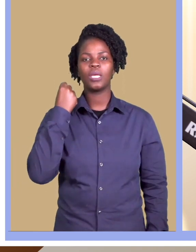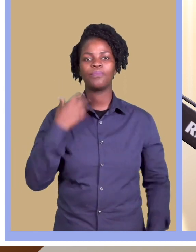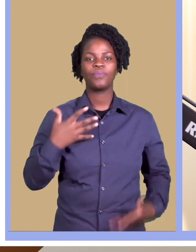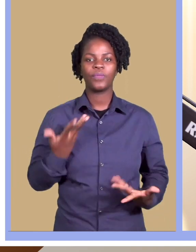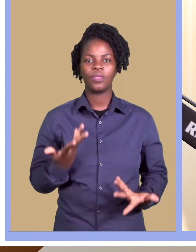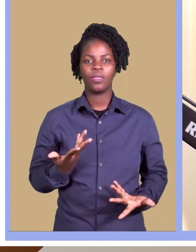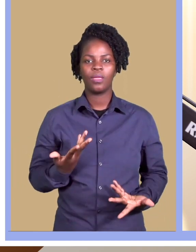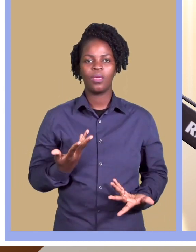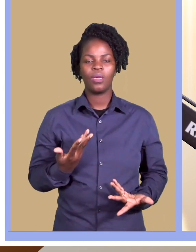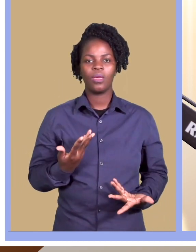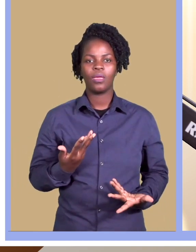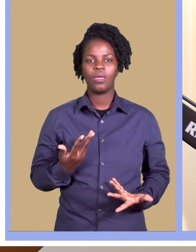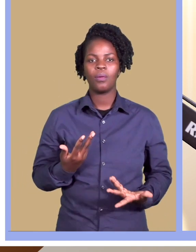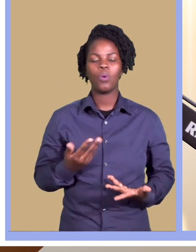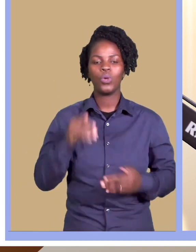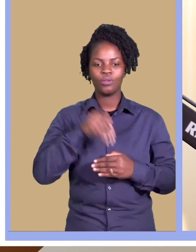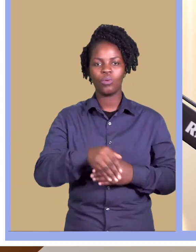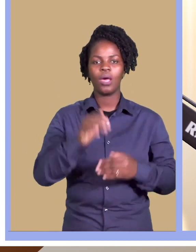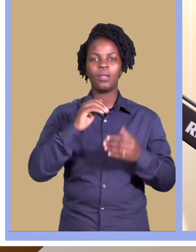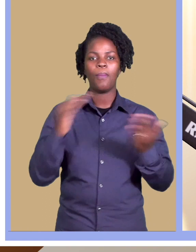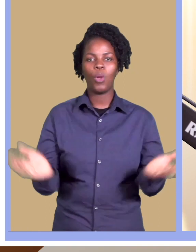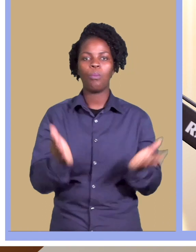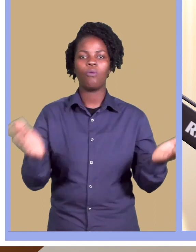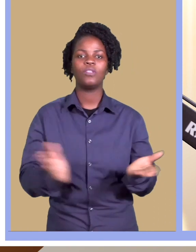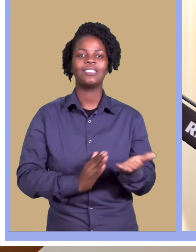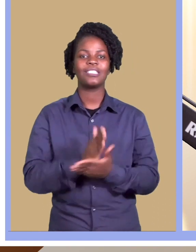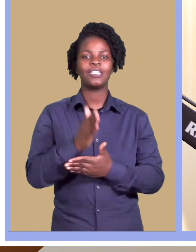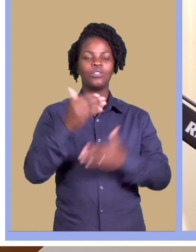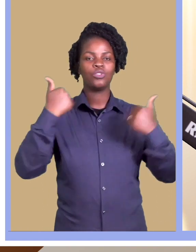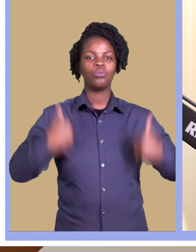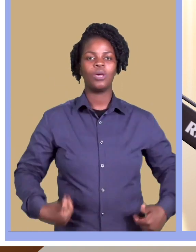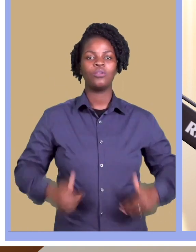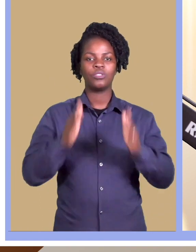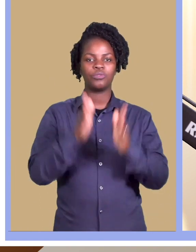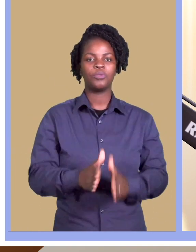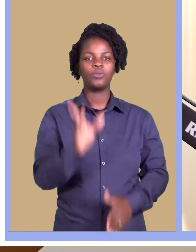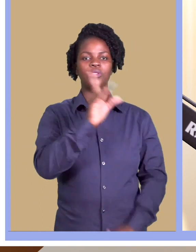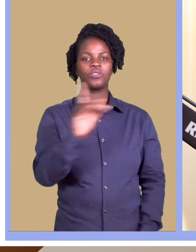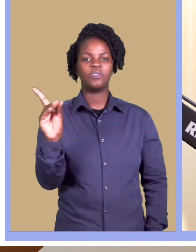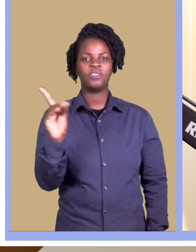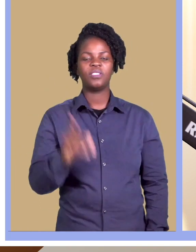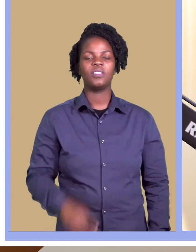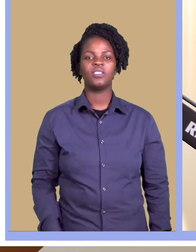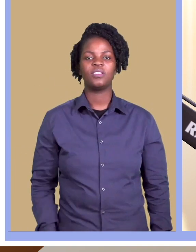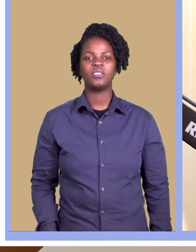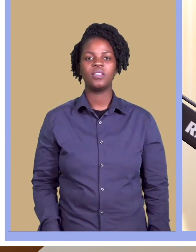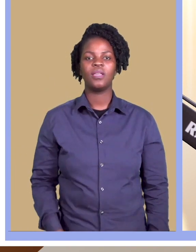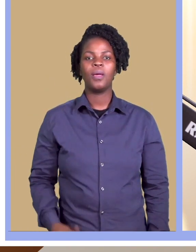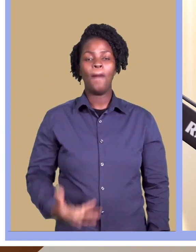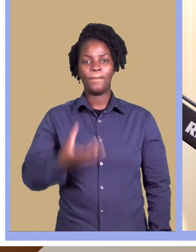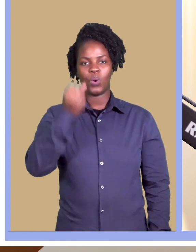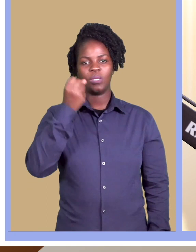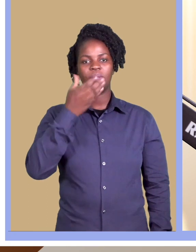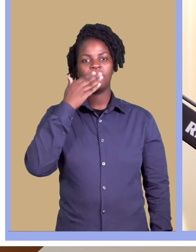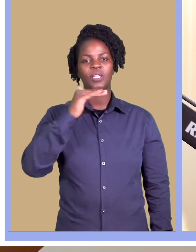humanos de pessoas com deficiência, né? Abre-nos a possibilidade de ter mais avenidas para reclamarmos